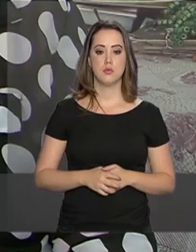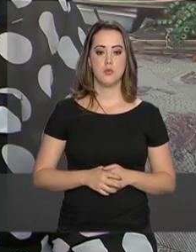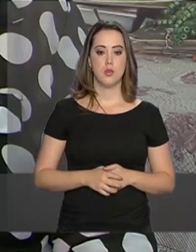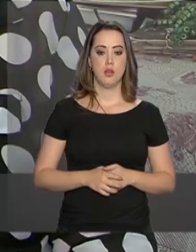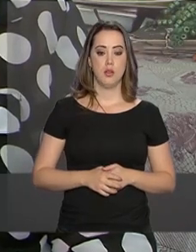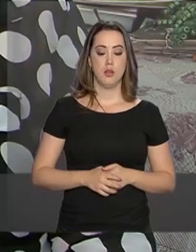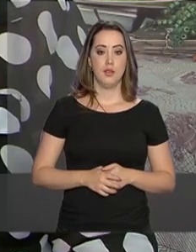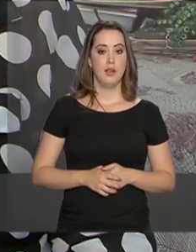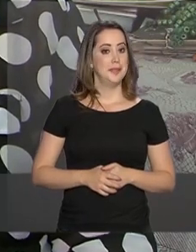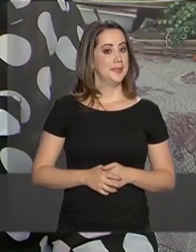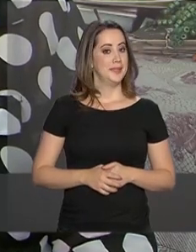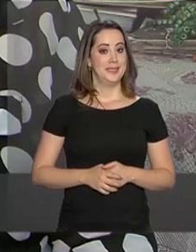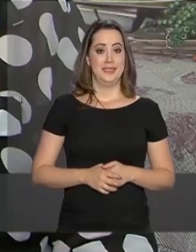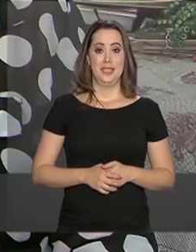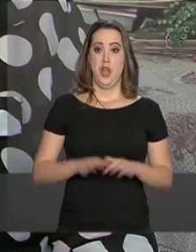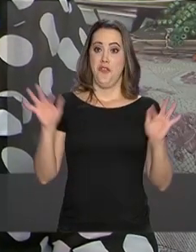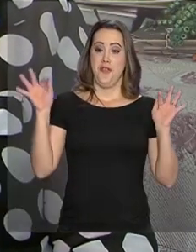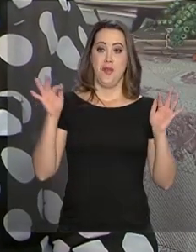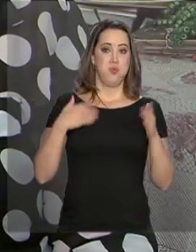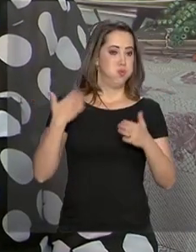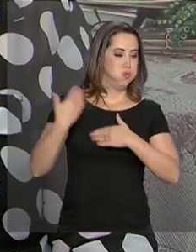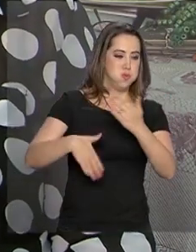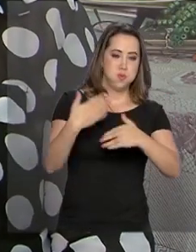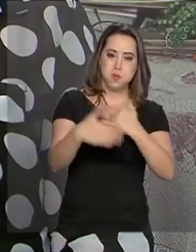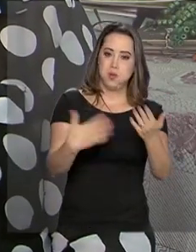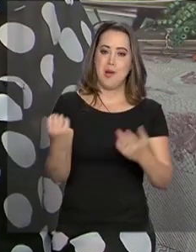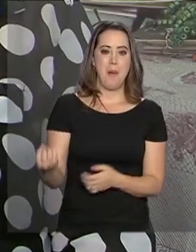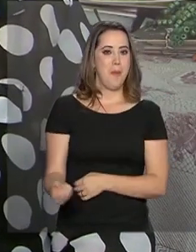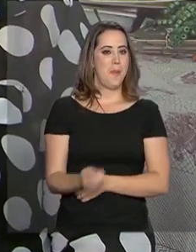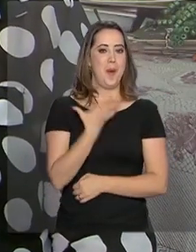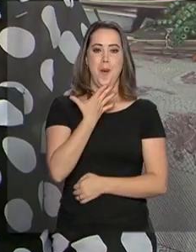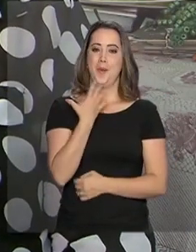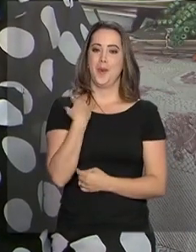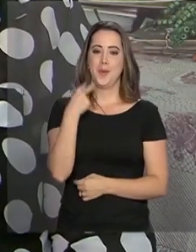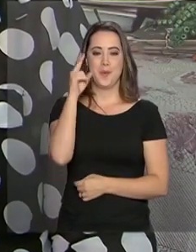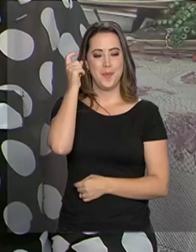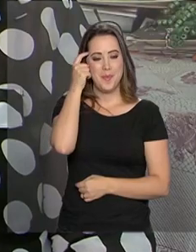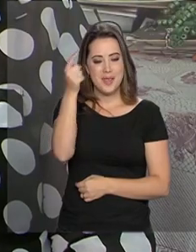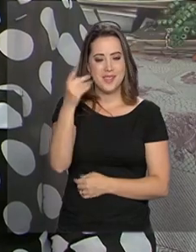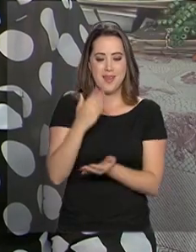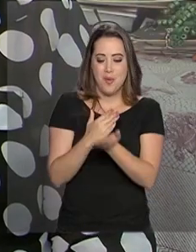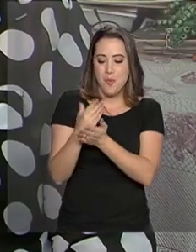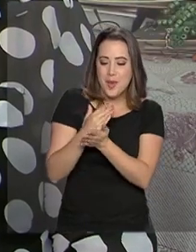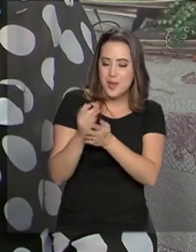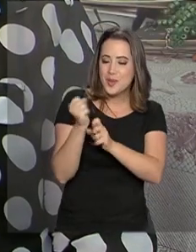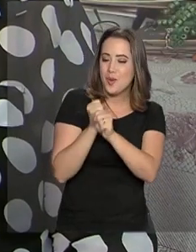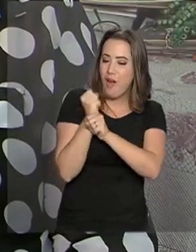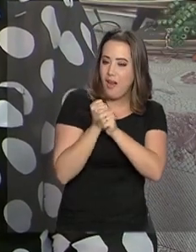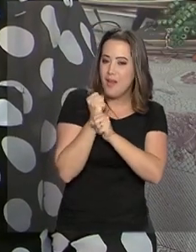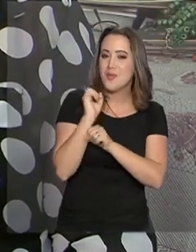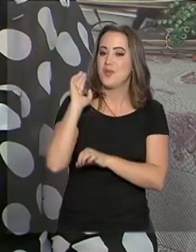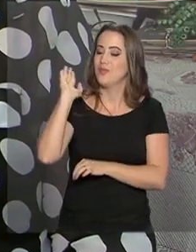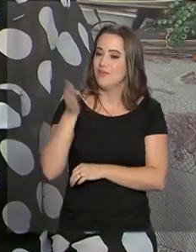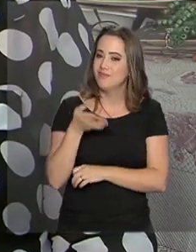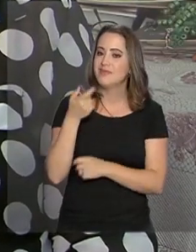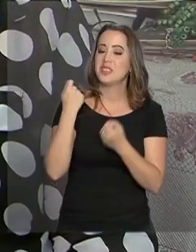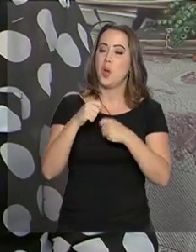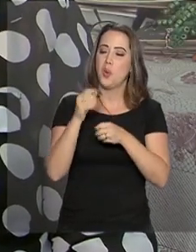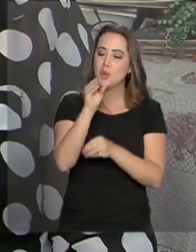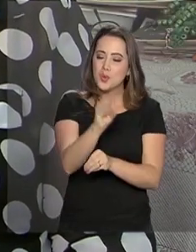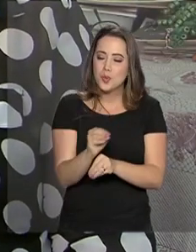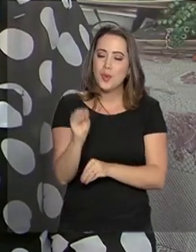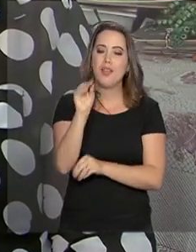avanço assim imensurável mesmo. É bom demais pensar que no início do ano essas